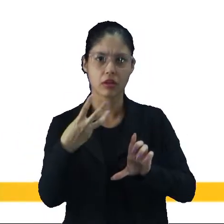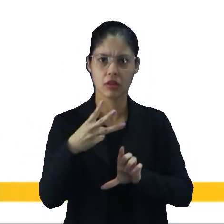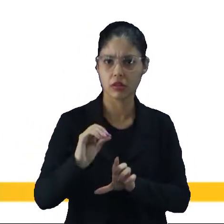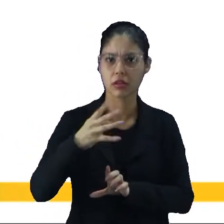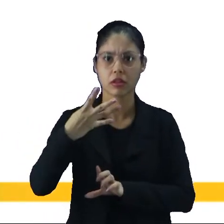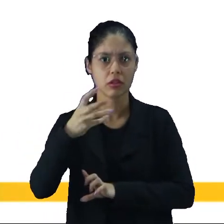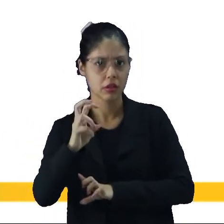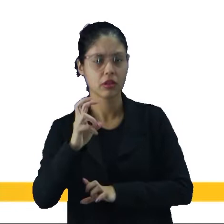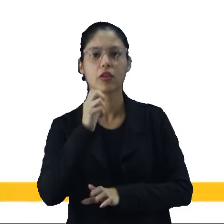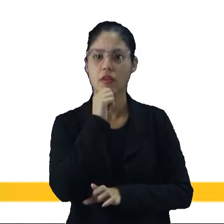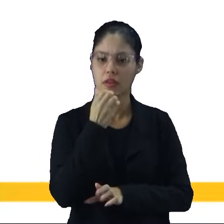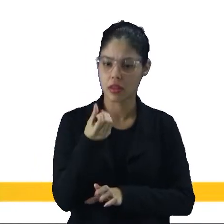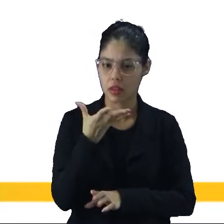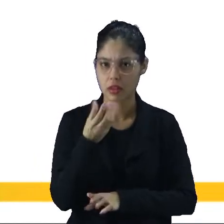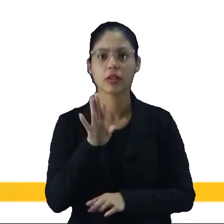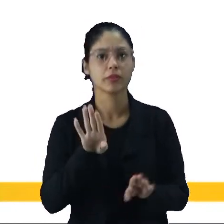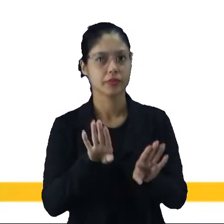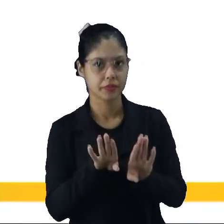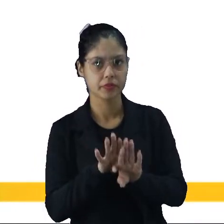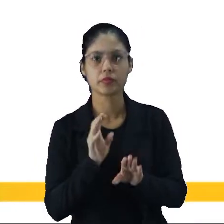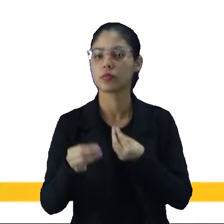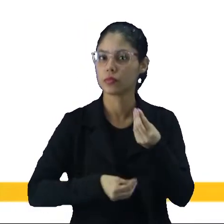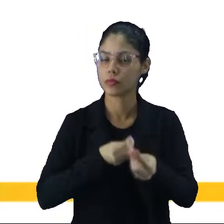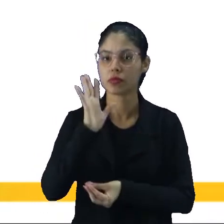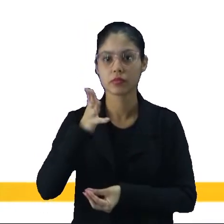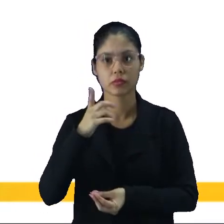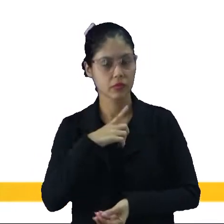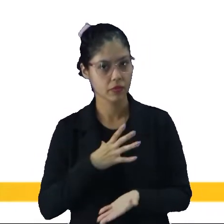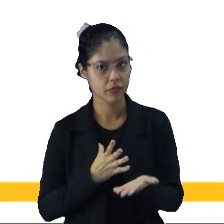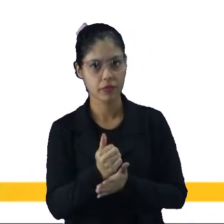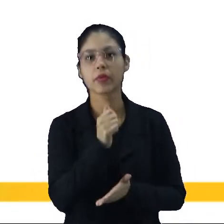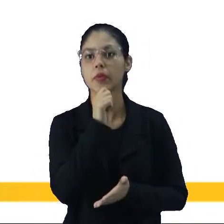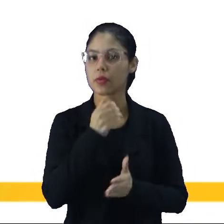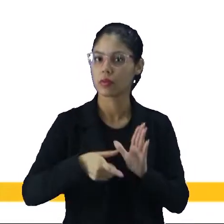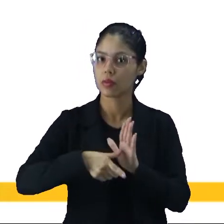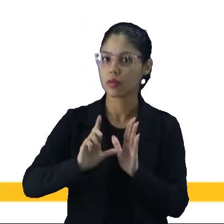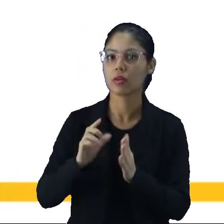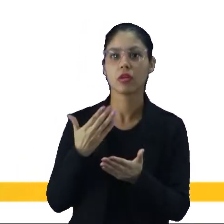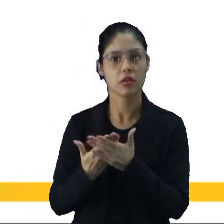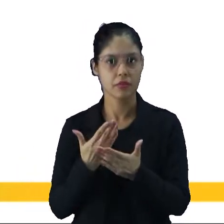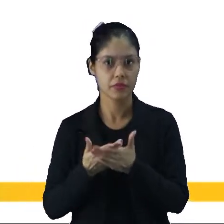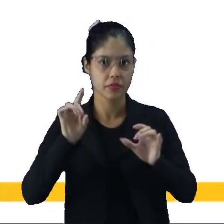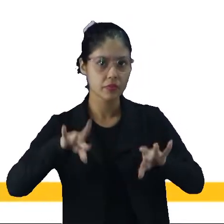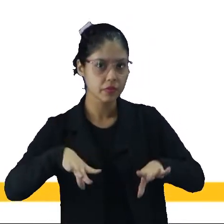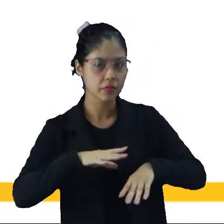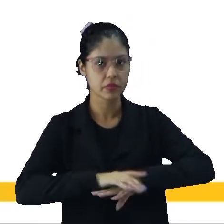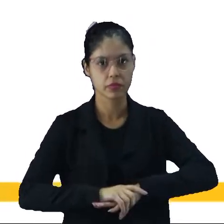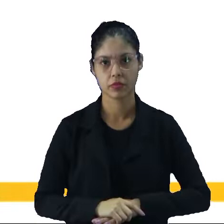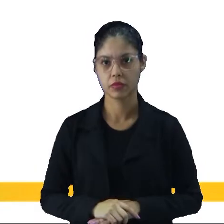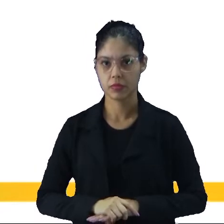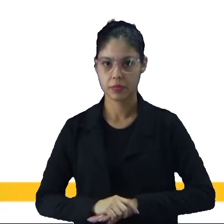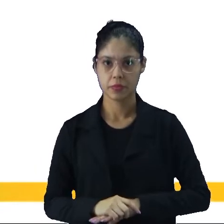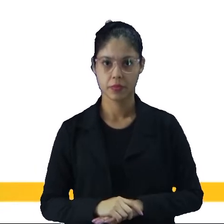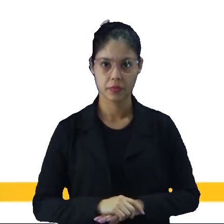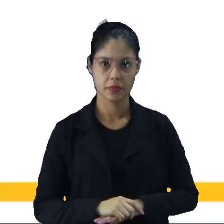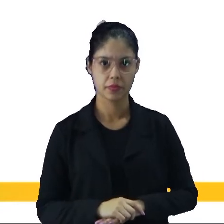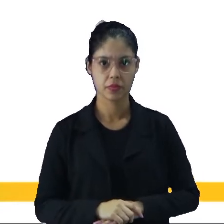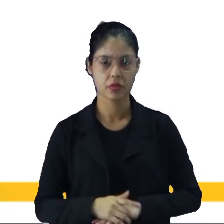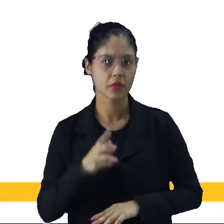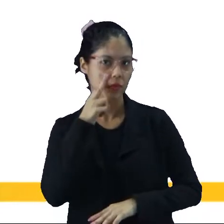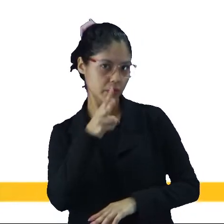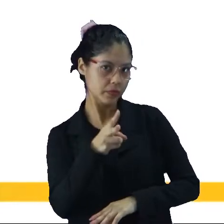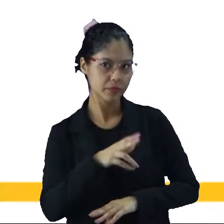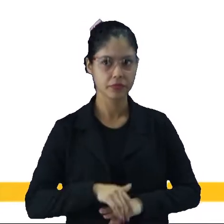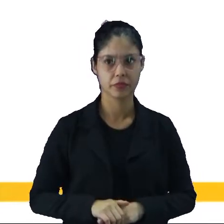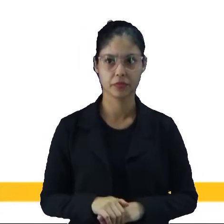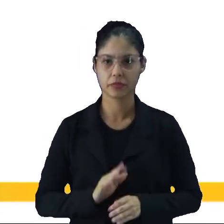30, 45 e 60, como já foi abordado aqui anteriormente na última aula, ok? Então vamos